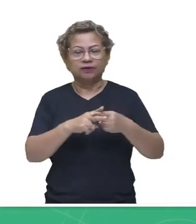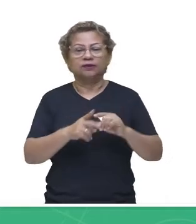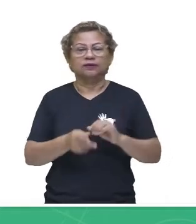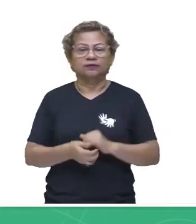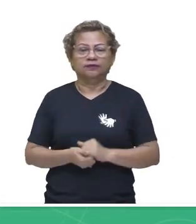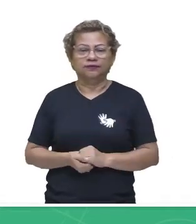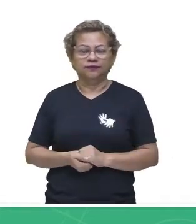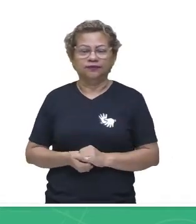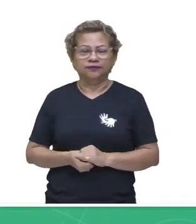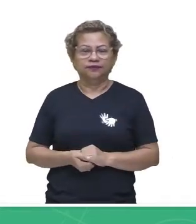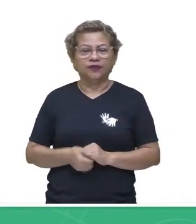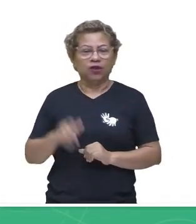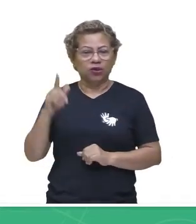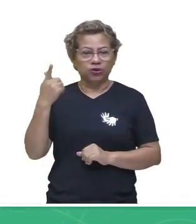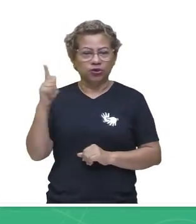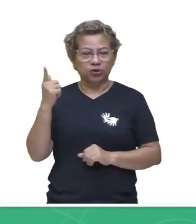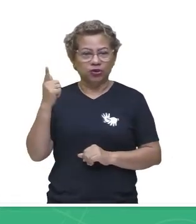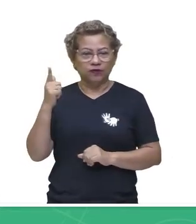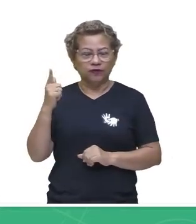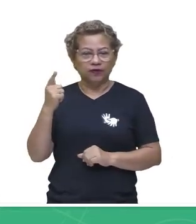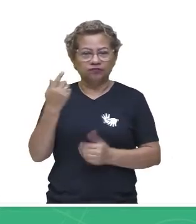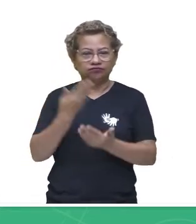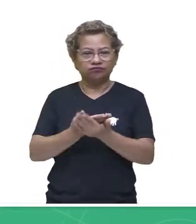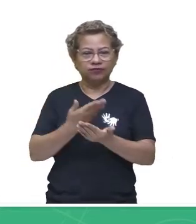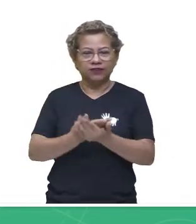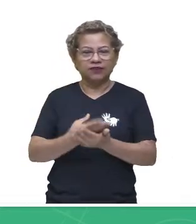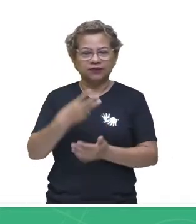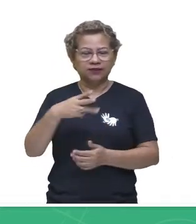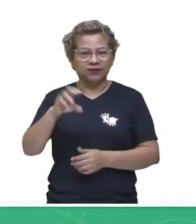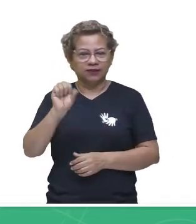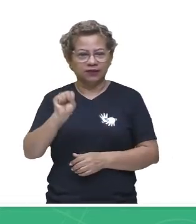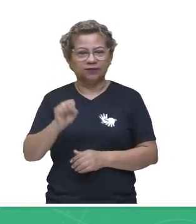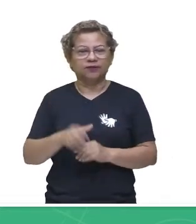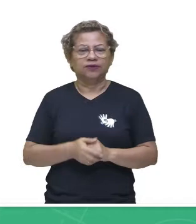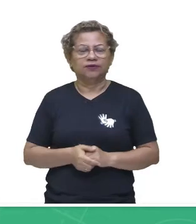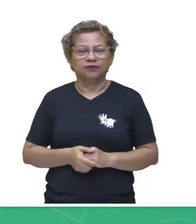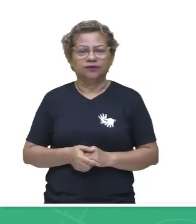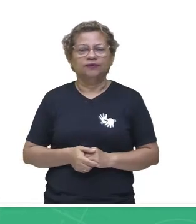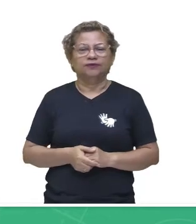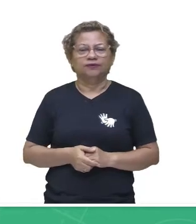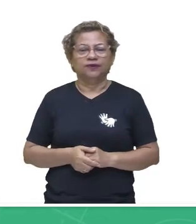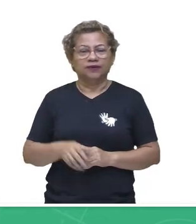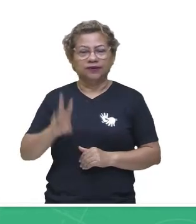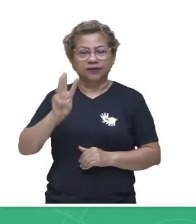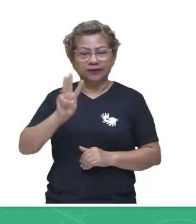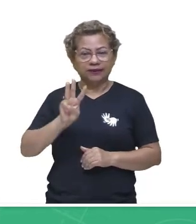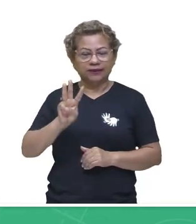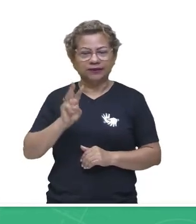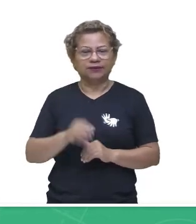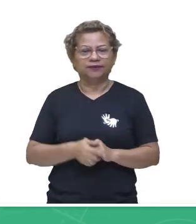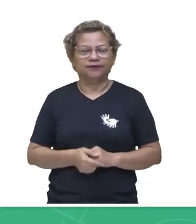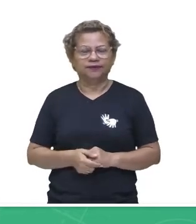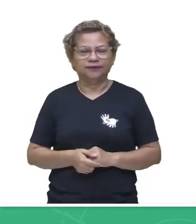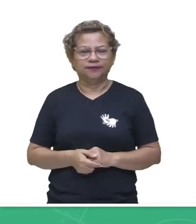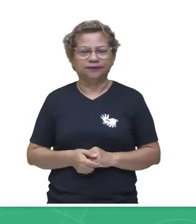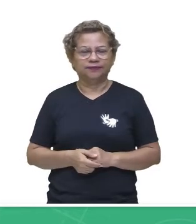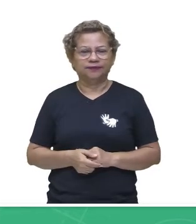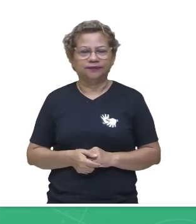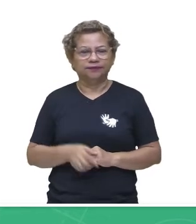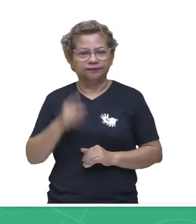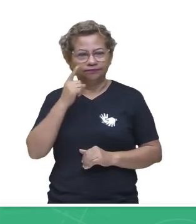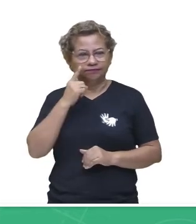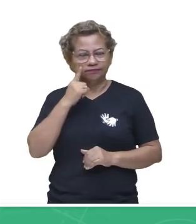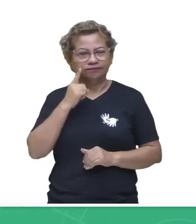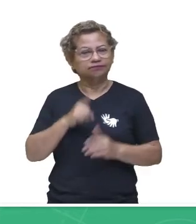Então, geografia, aula 38, né, a parte 3 da correção do exercitando. Vamos iniciar logo então pela questão de